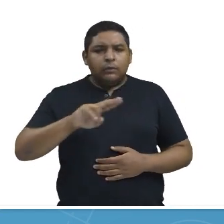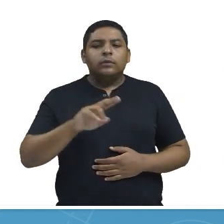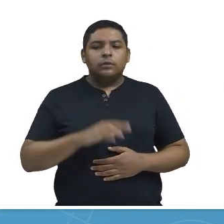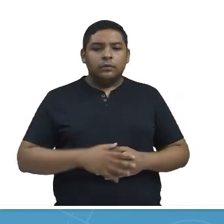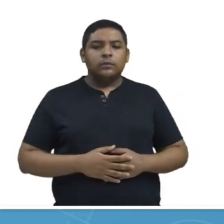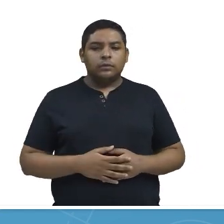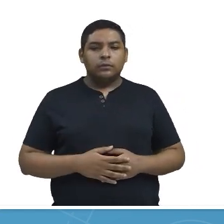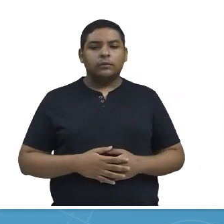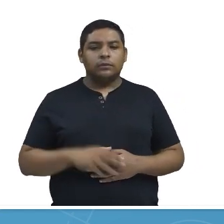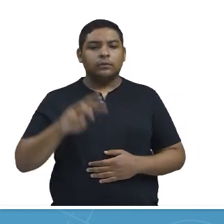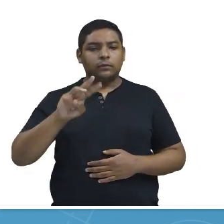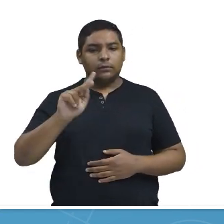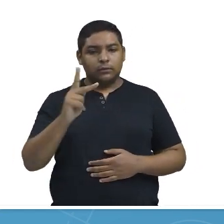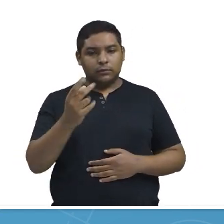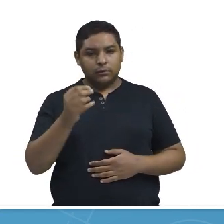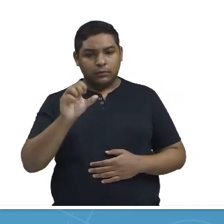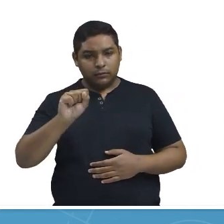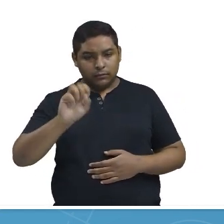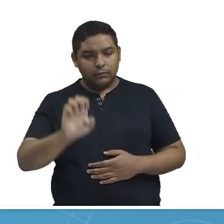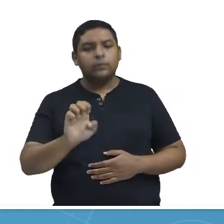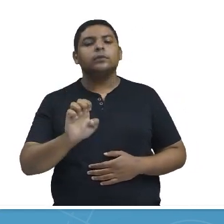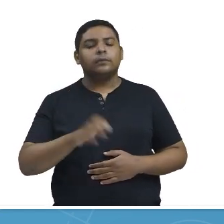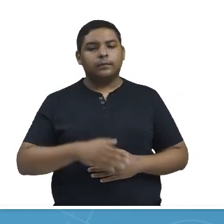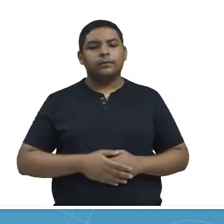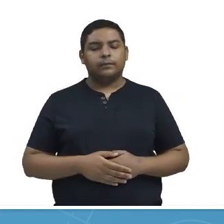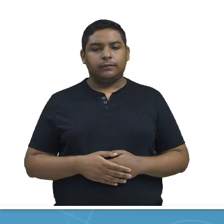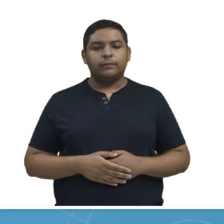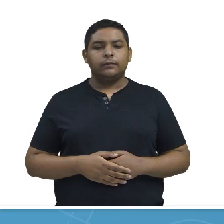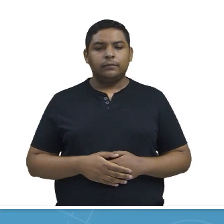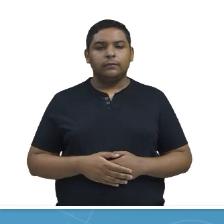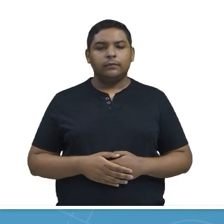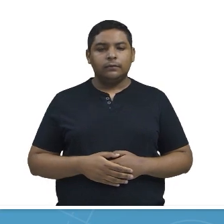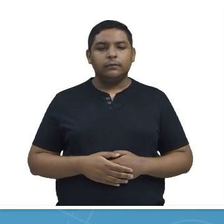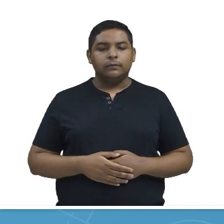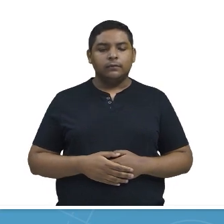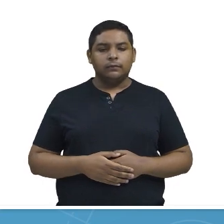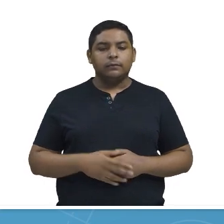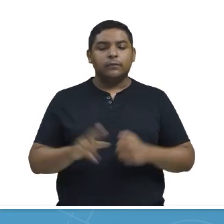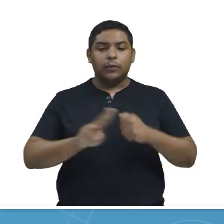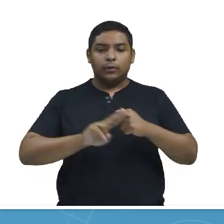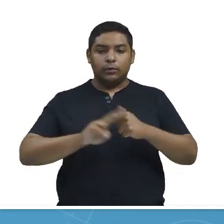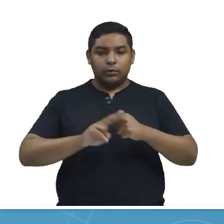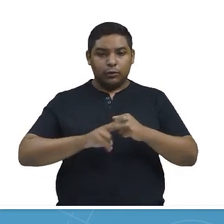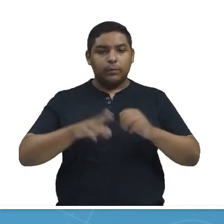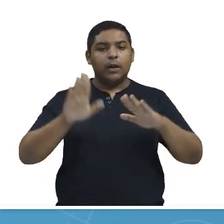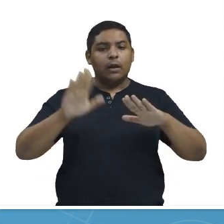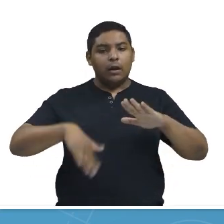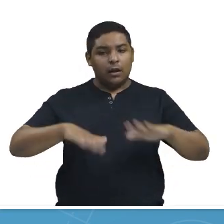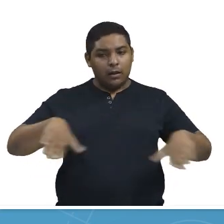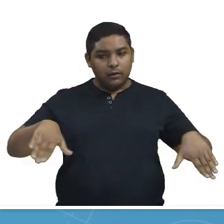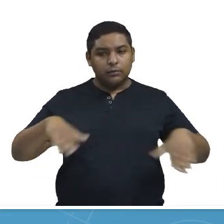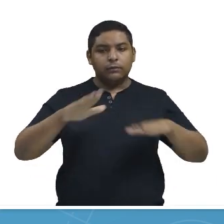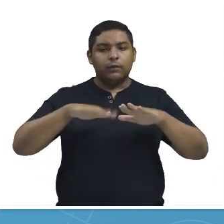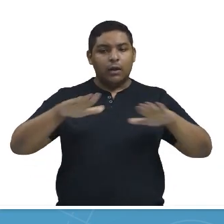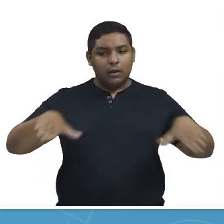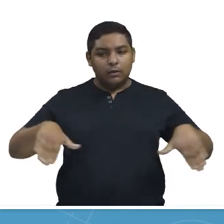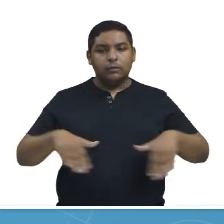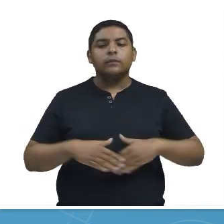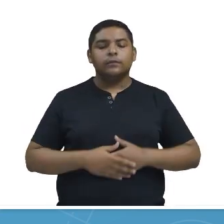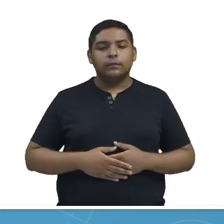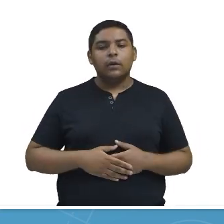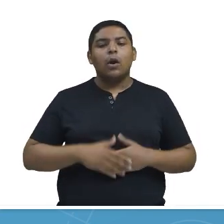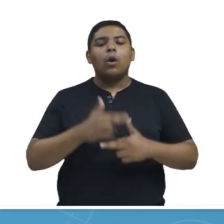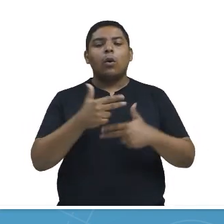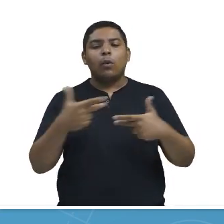whose as a relative pronoun, como um pronome relativo, ele se refere a coisas, animais